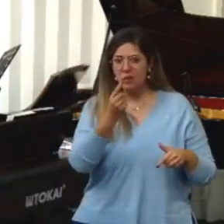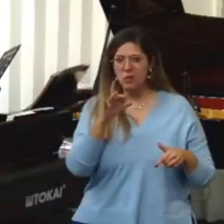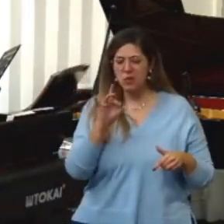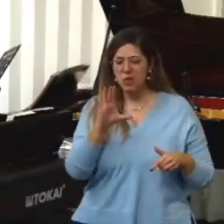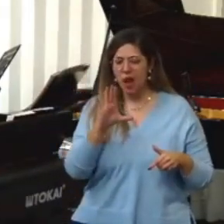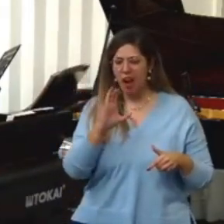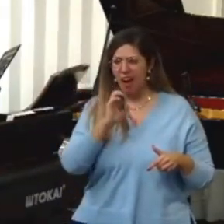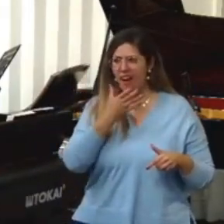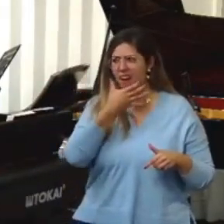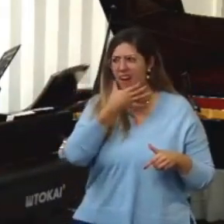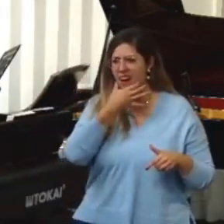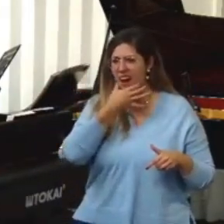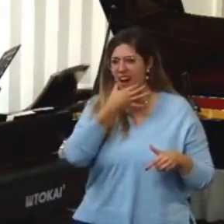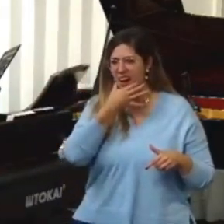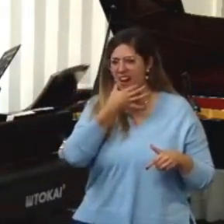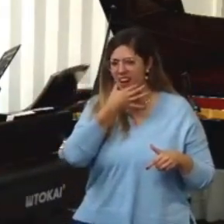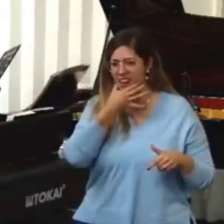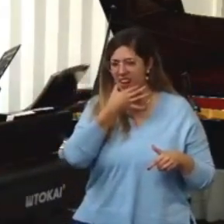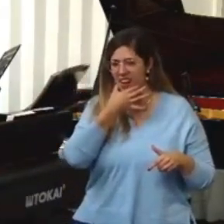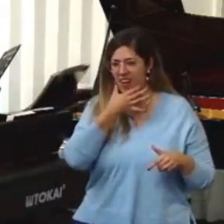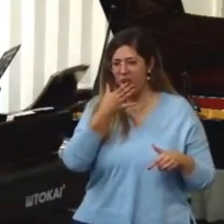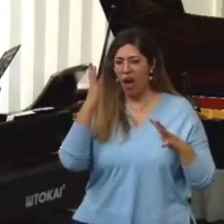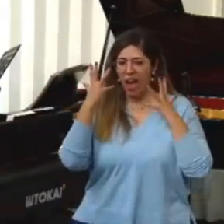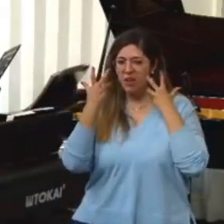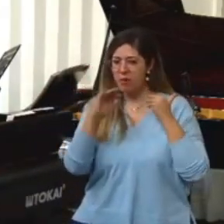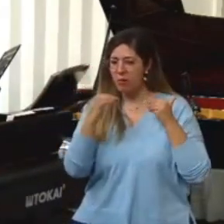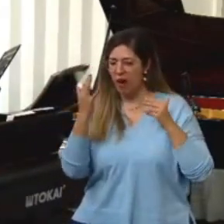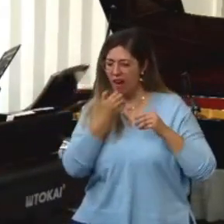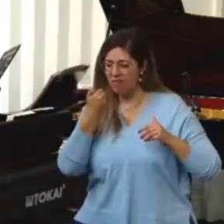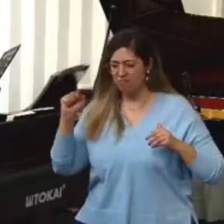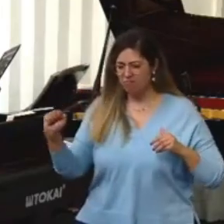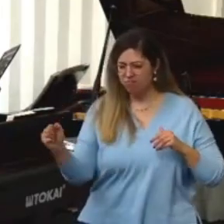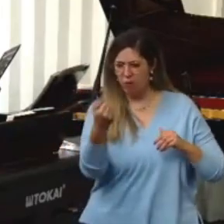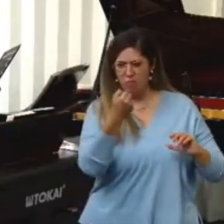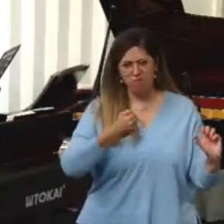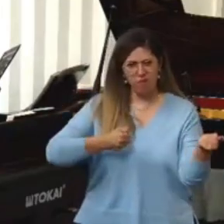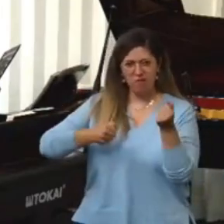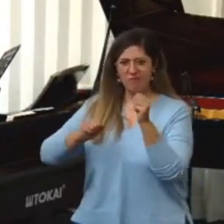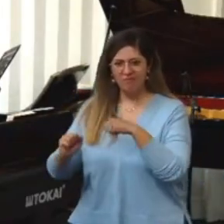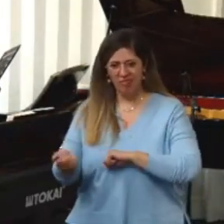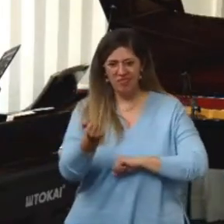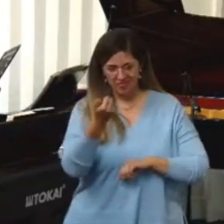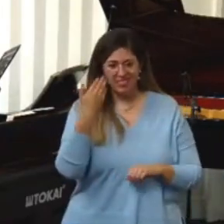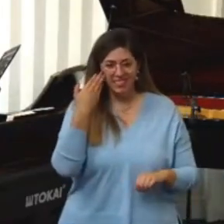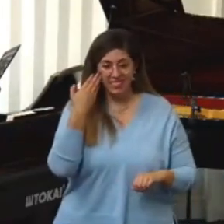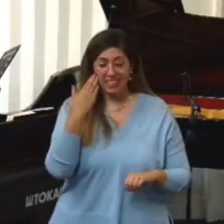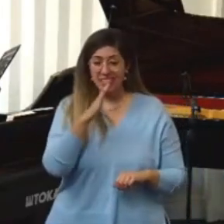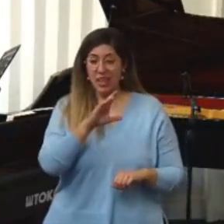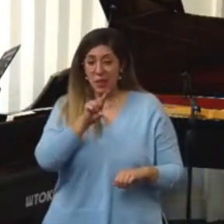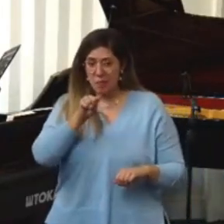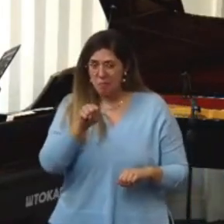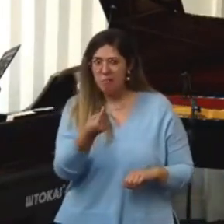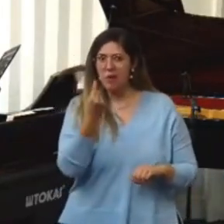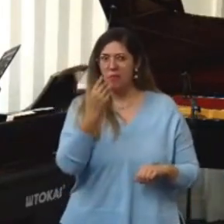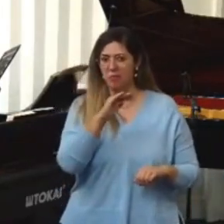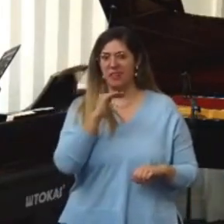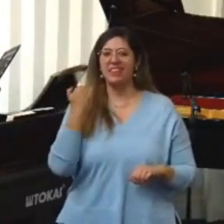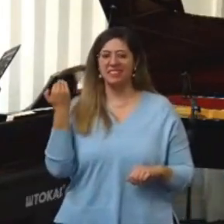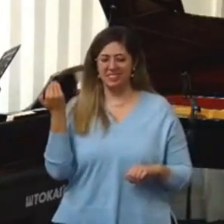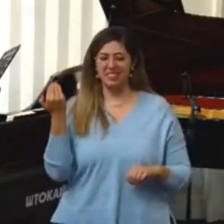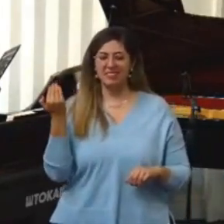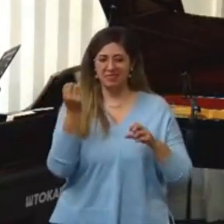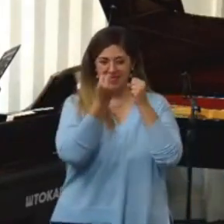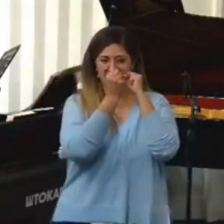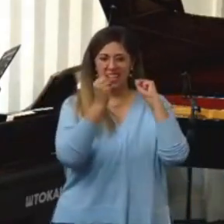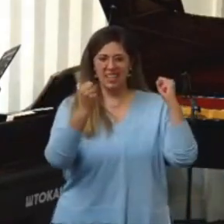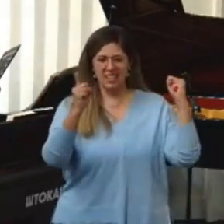Com alegria no coração eles diziam: mas nós podemos ainda ser mais felizes, vamos humilhá-lo mais.